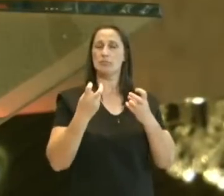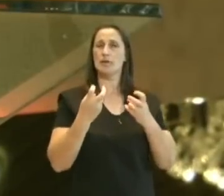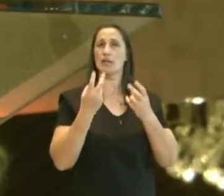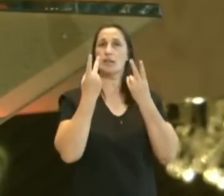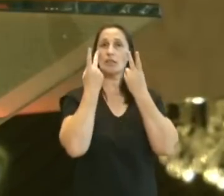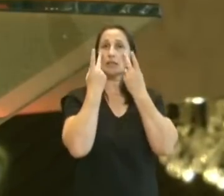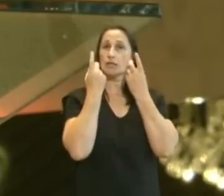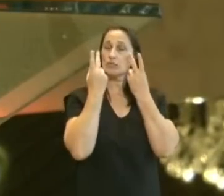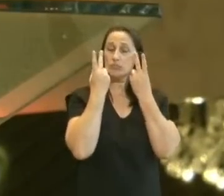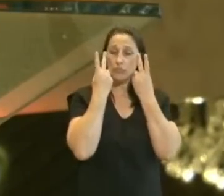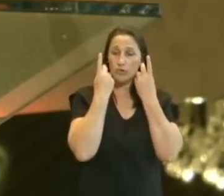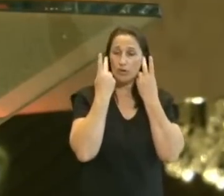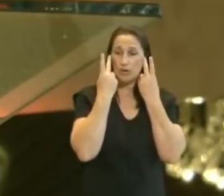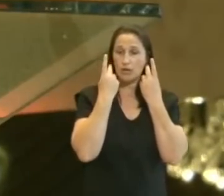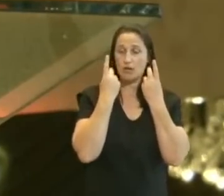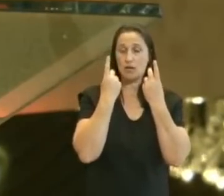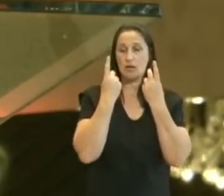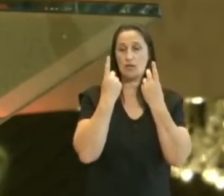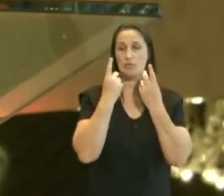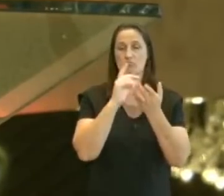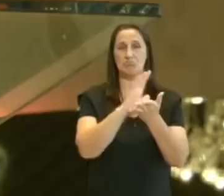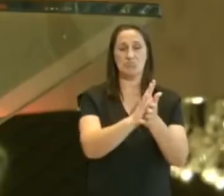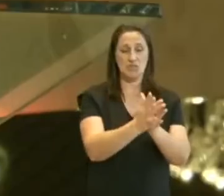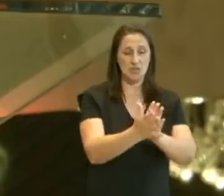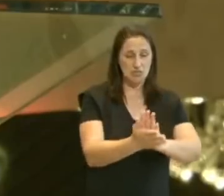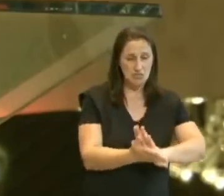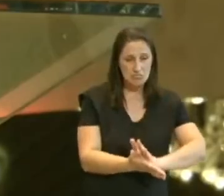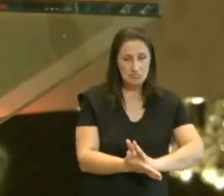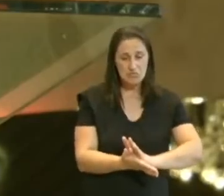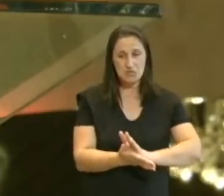natural possível: derrota,